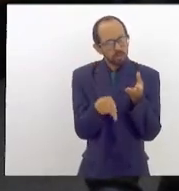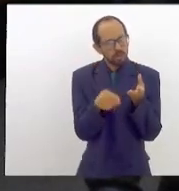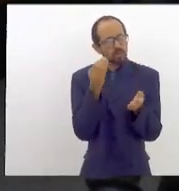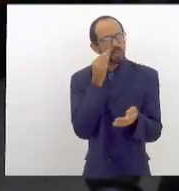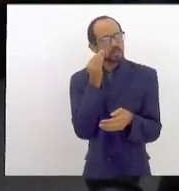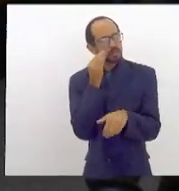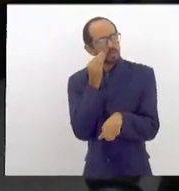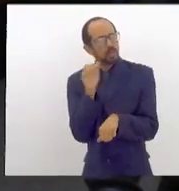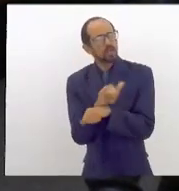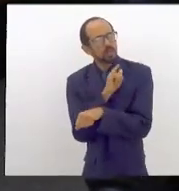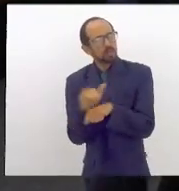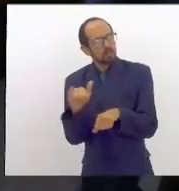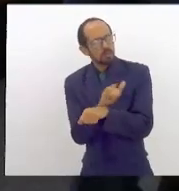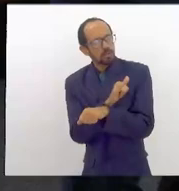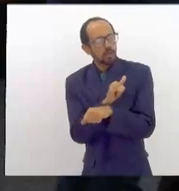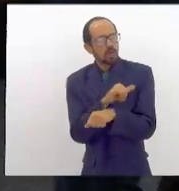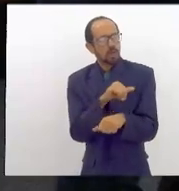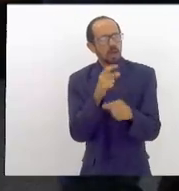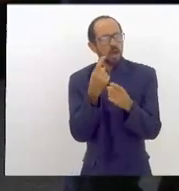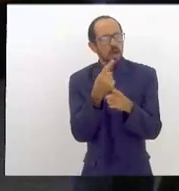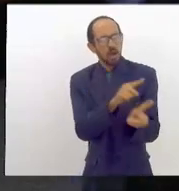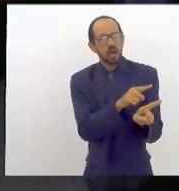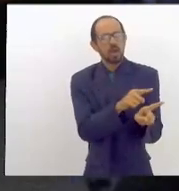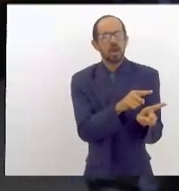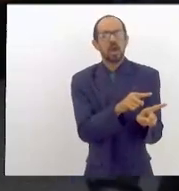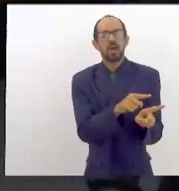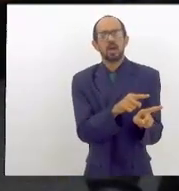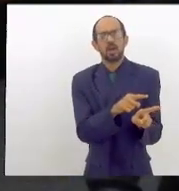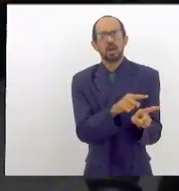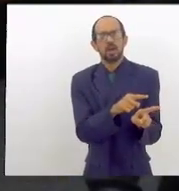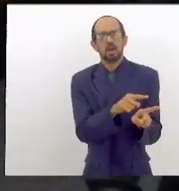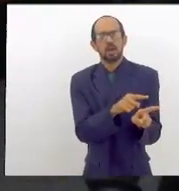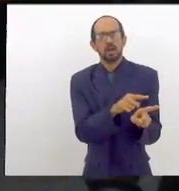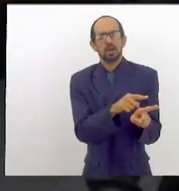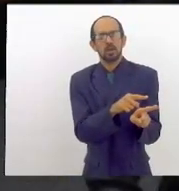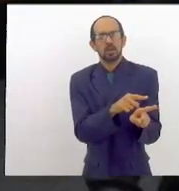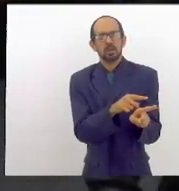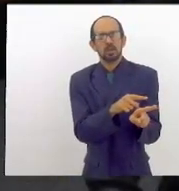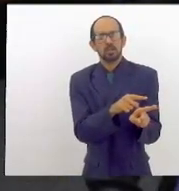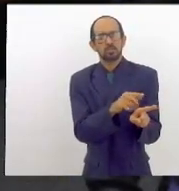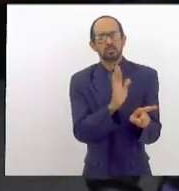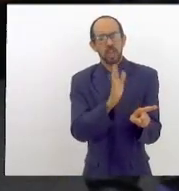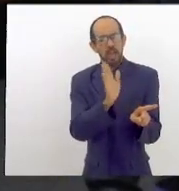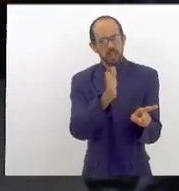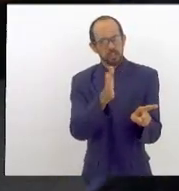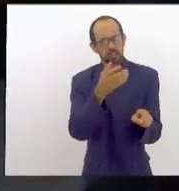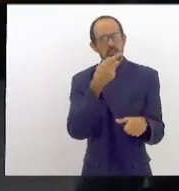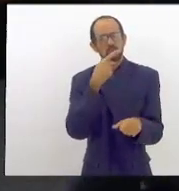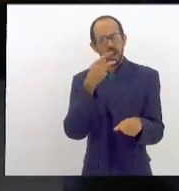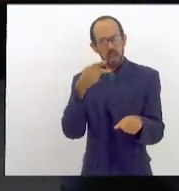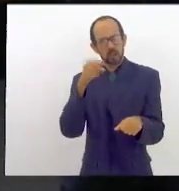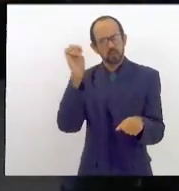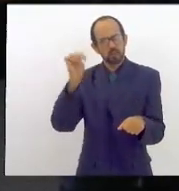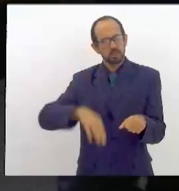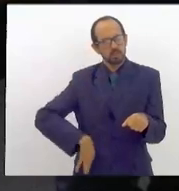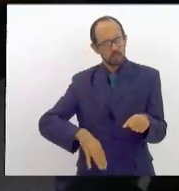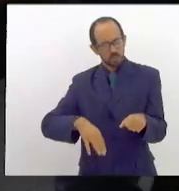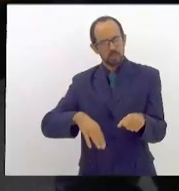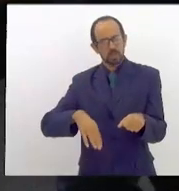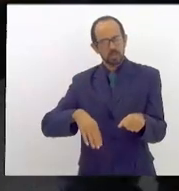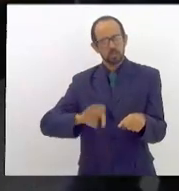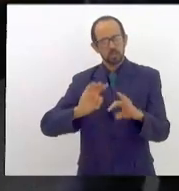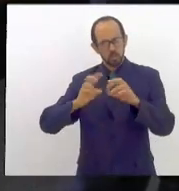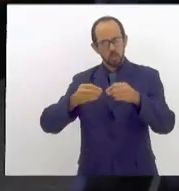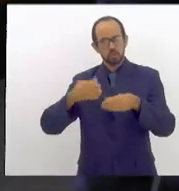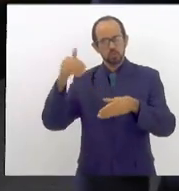no grito papar um mosca projetos assim sendo programado programado o resultado até porque sim todos votando